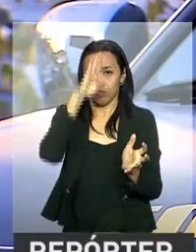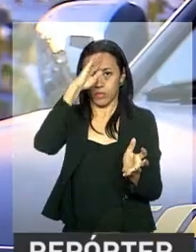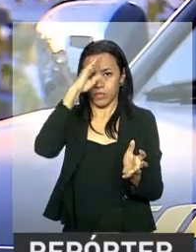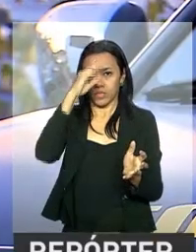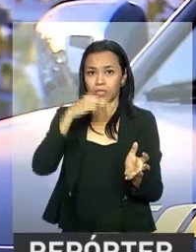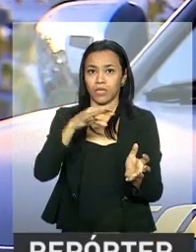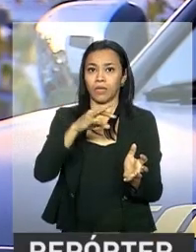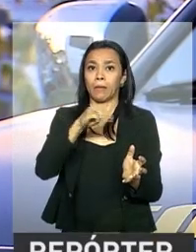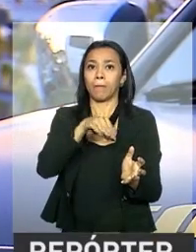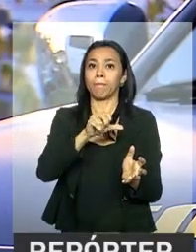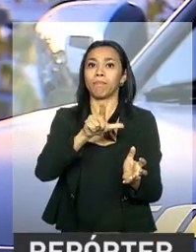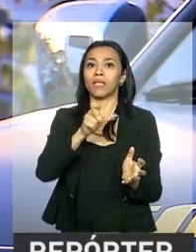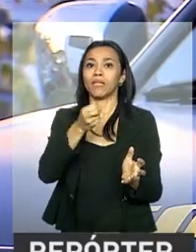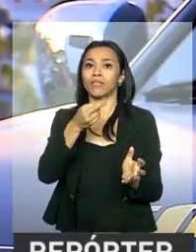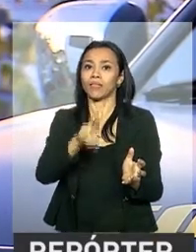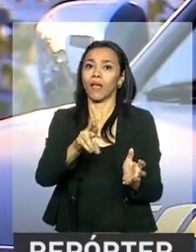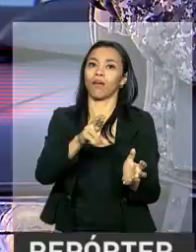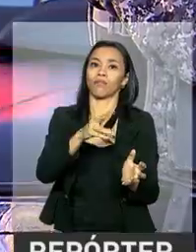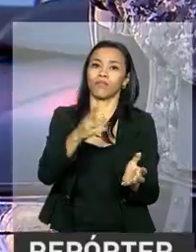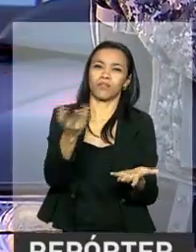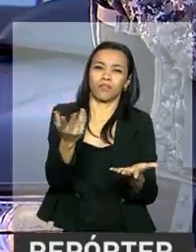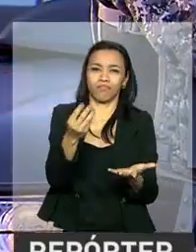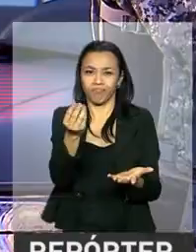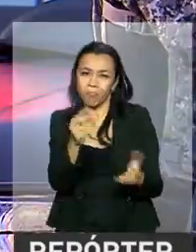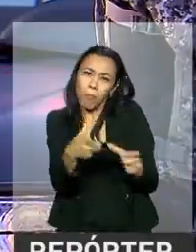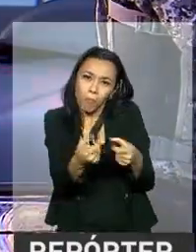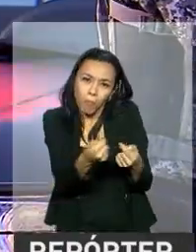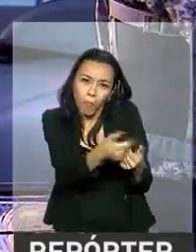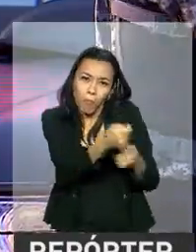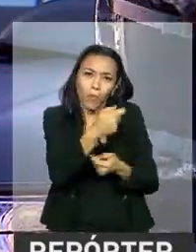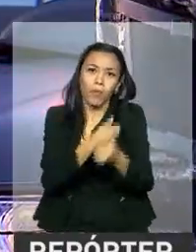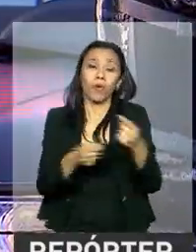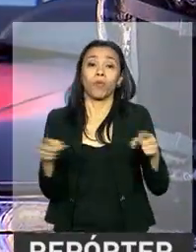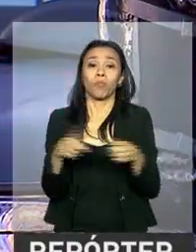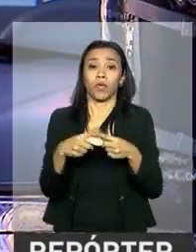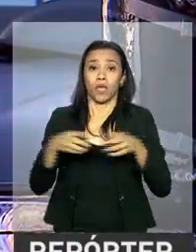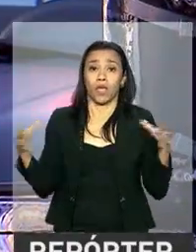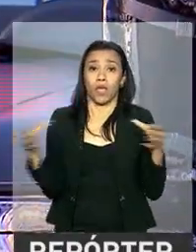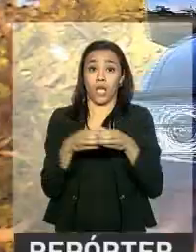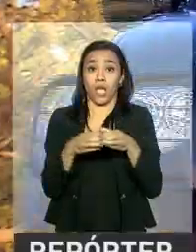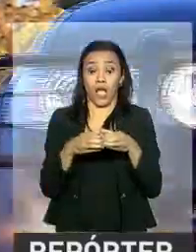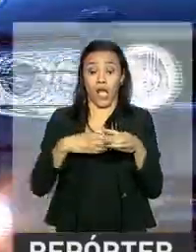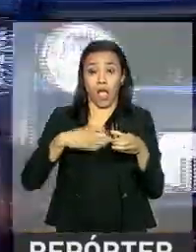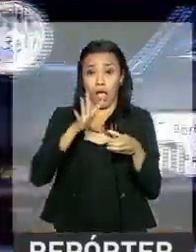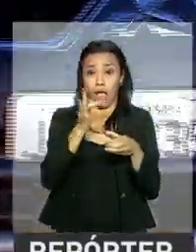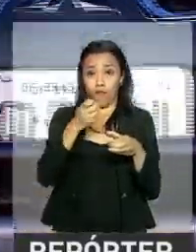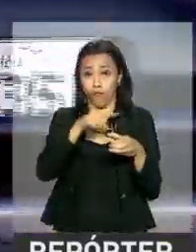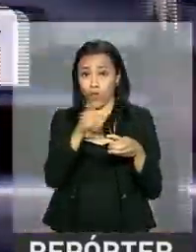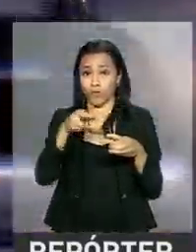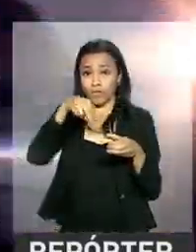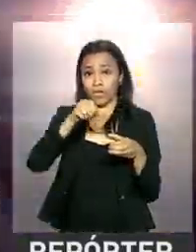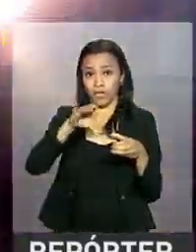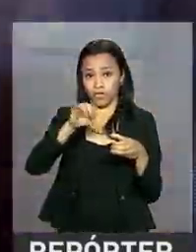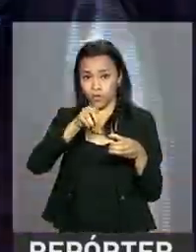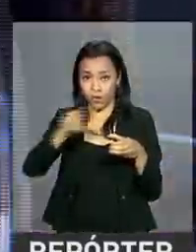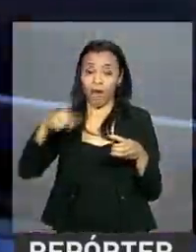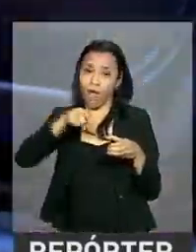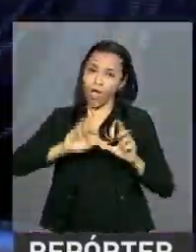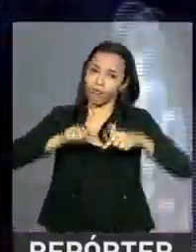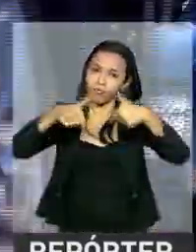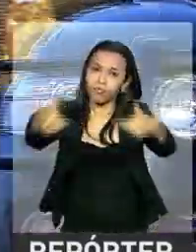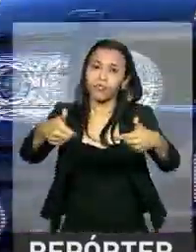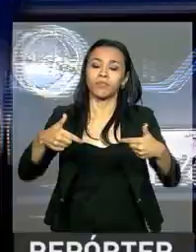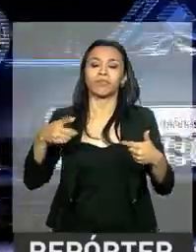desfalcadas A Força Nacional atua em situações de crise e operações especiais e conta com a